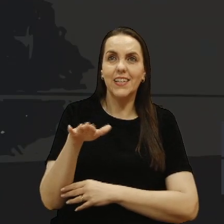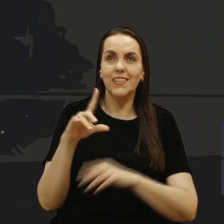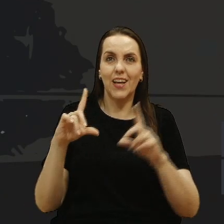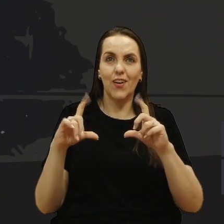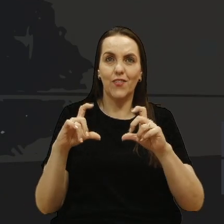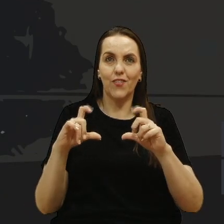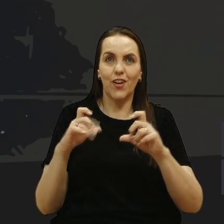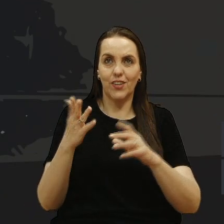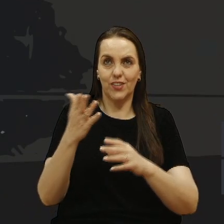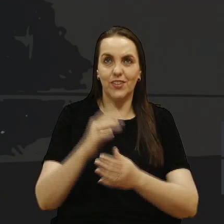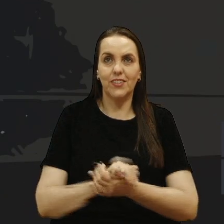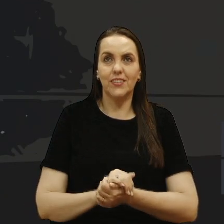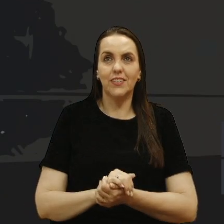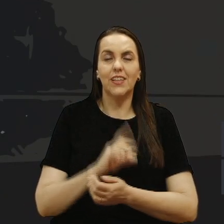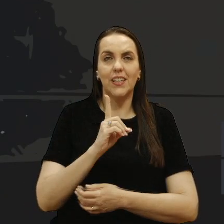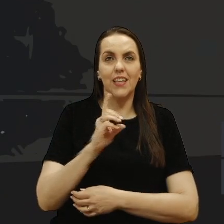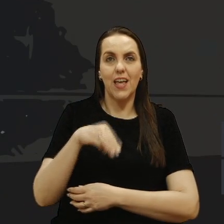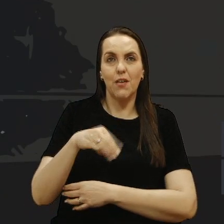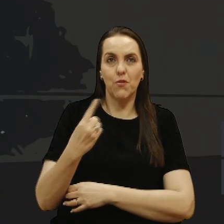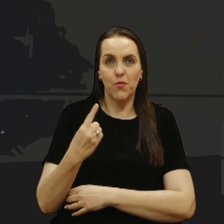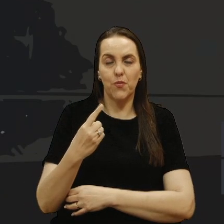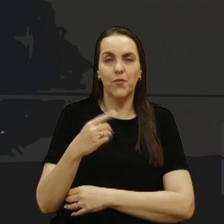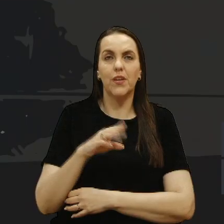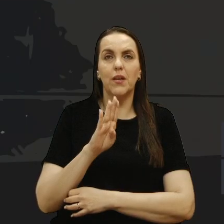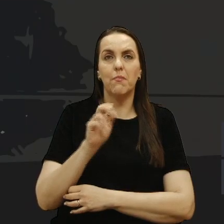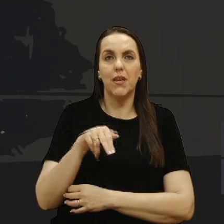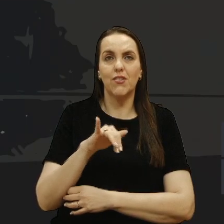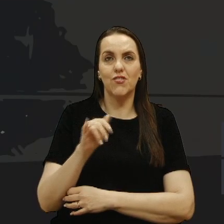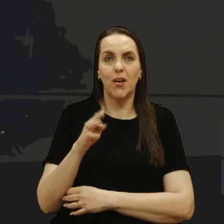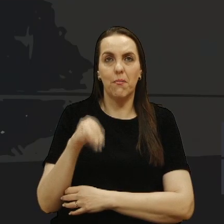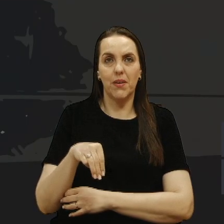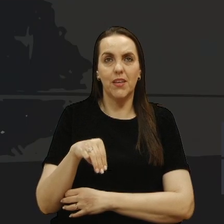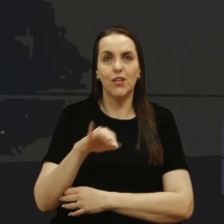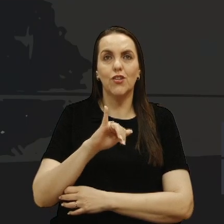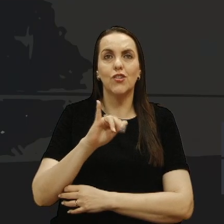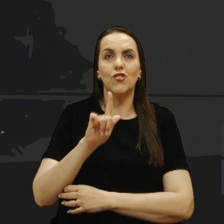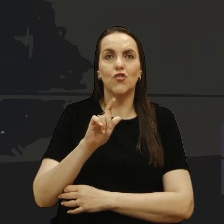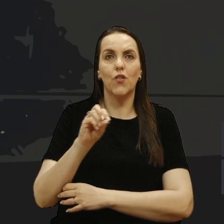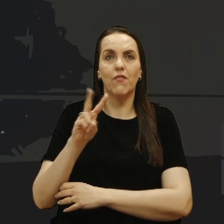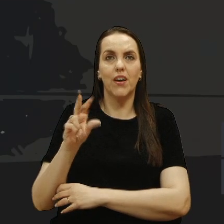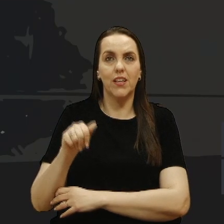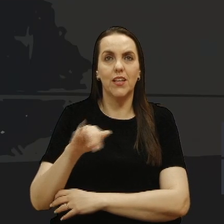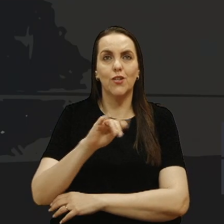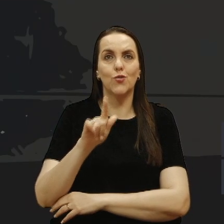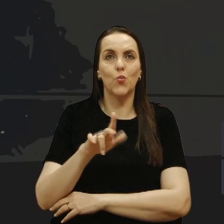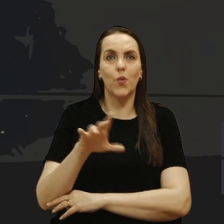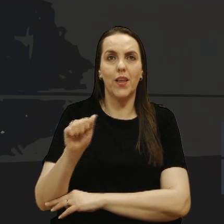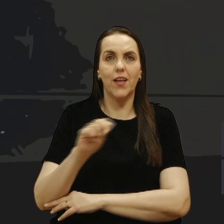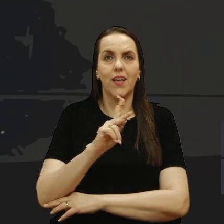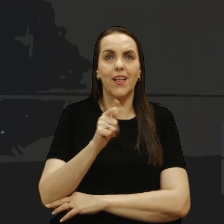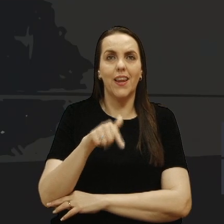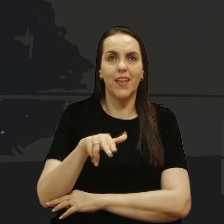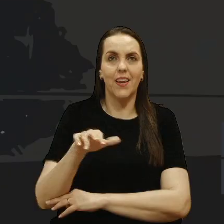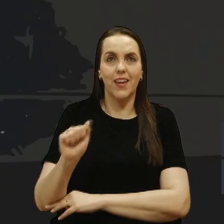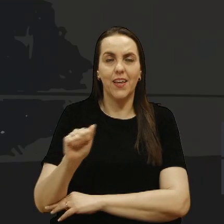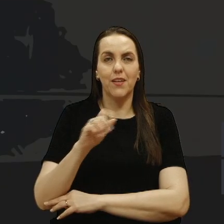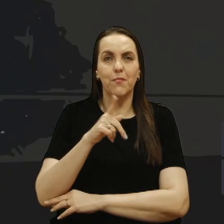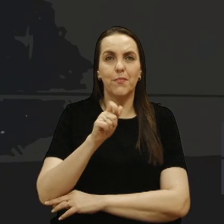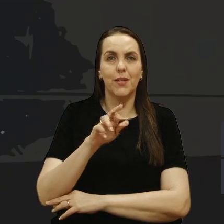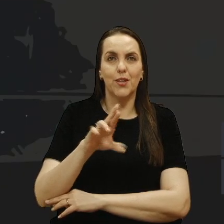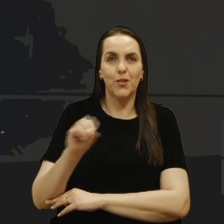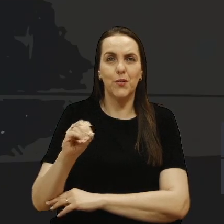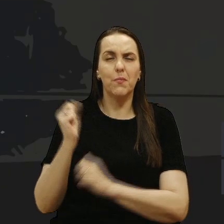as crianças DM1, Benjamin, a Giovana, a Júlia, a Helena e o Pedro. Parabéns. A gente